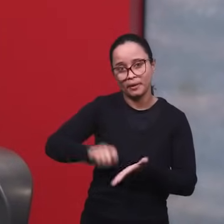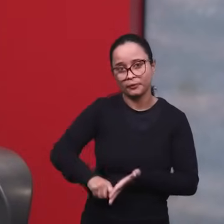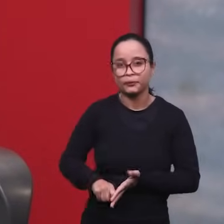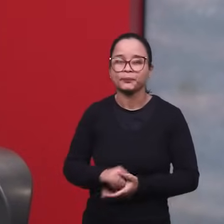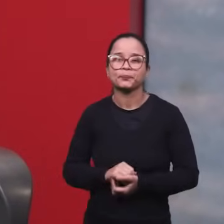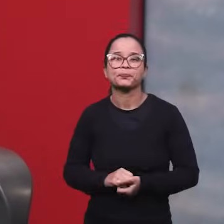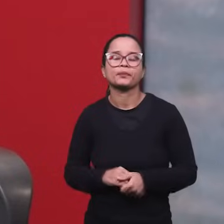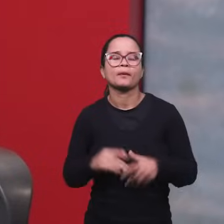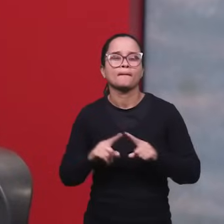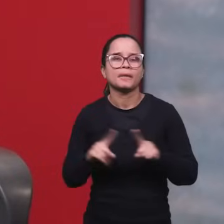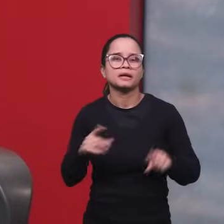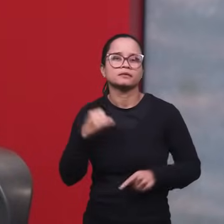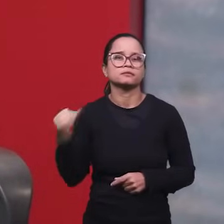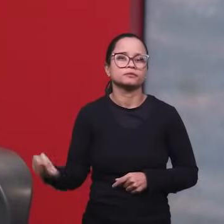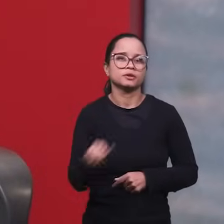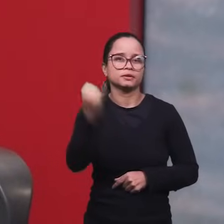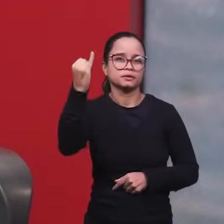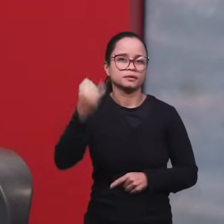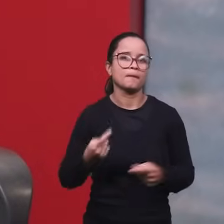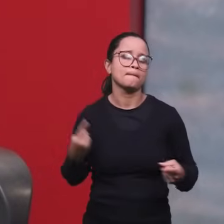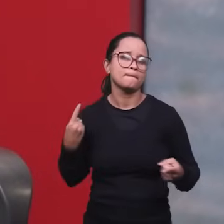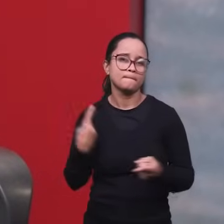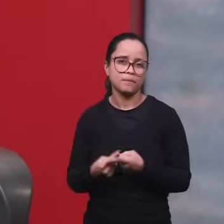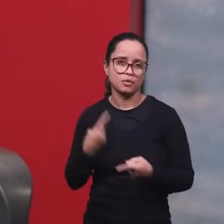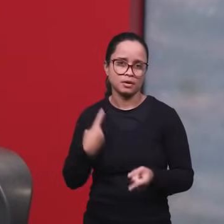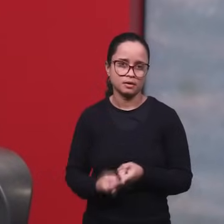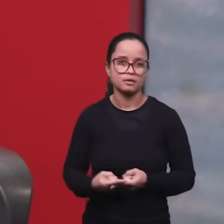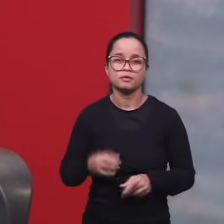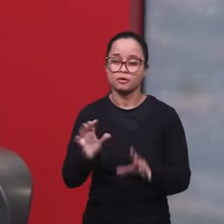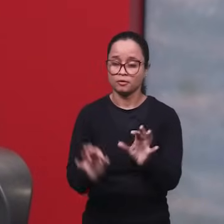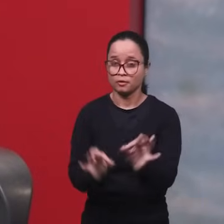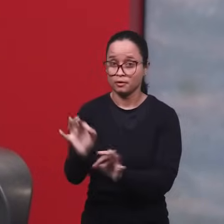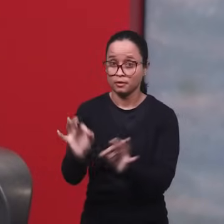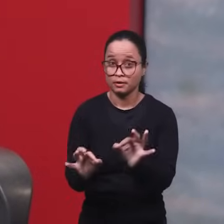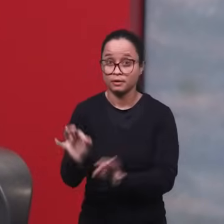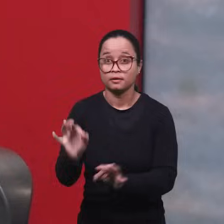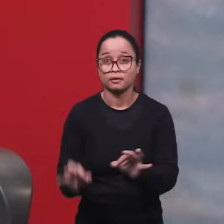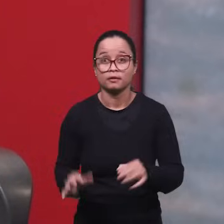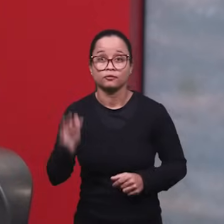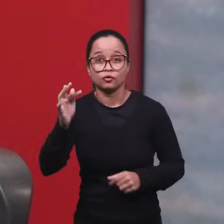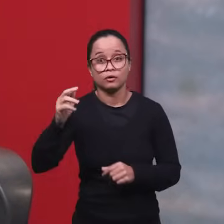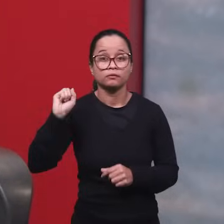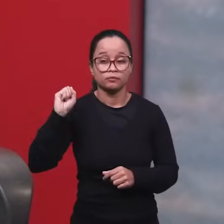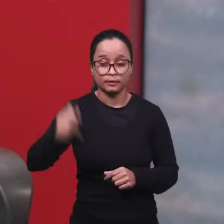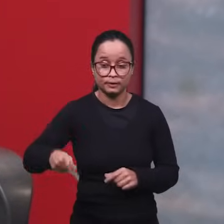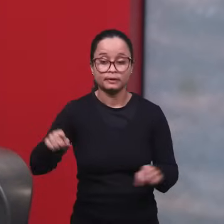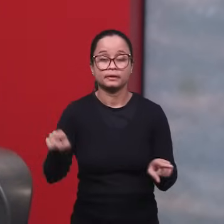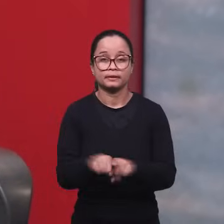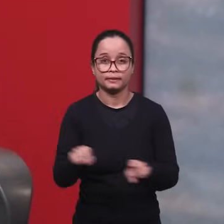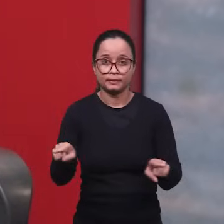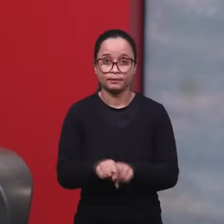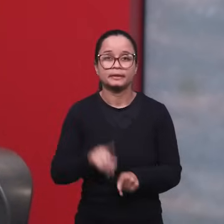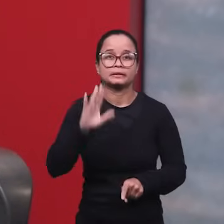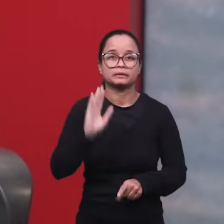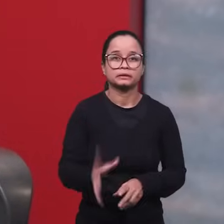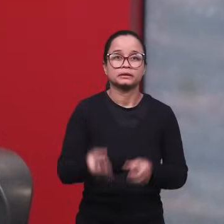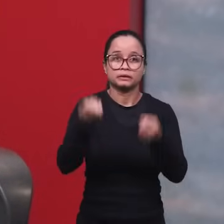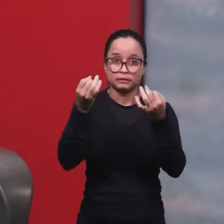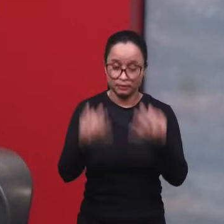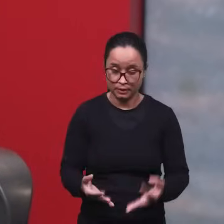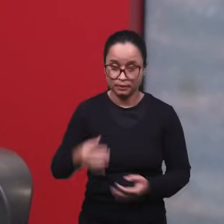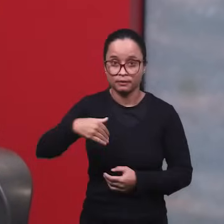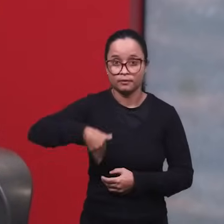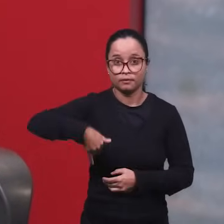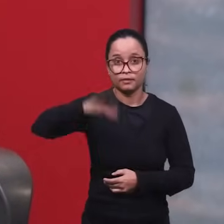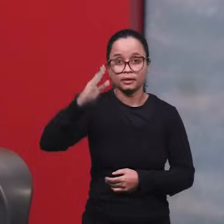que é importante fazer isso? Para você se planejar para a sua aposentadoria e também, como eu também já falei, mas agora eu posso